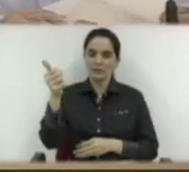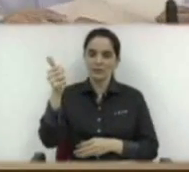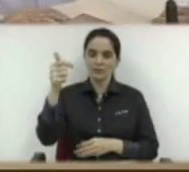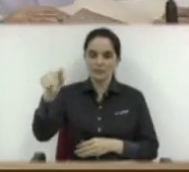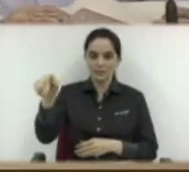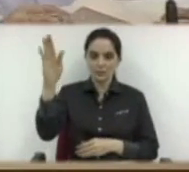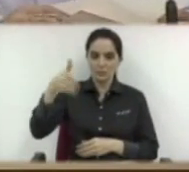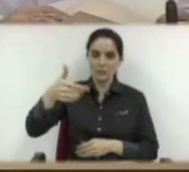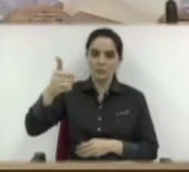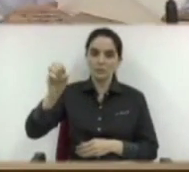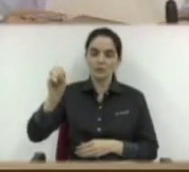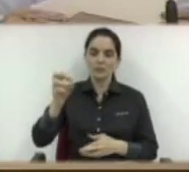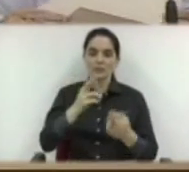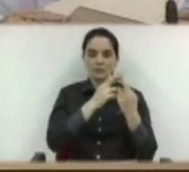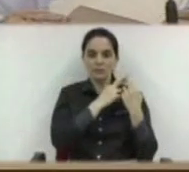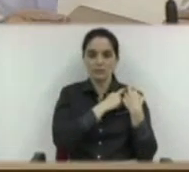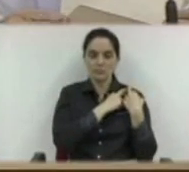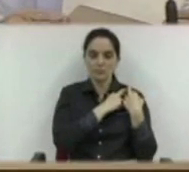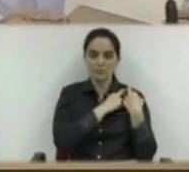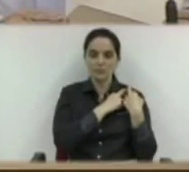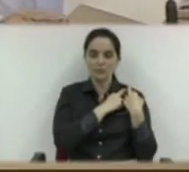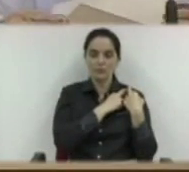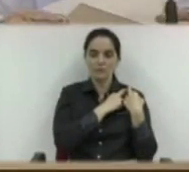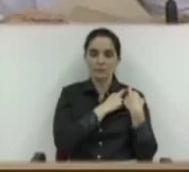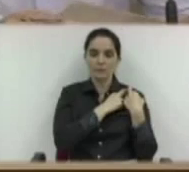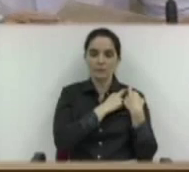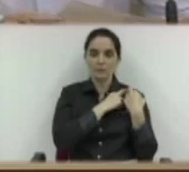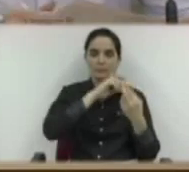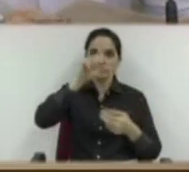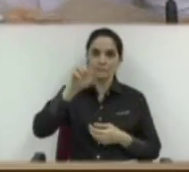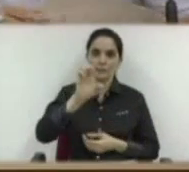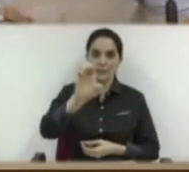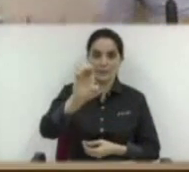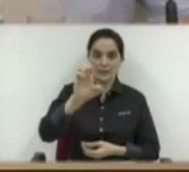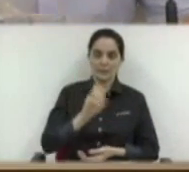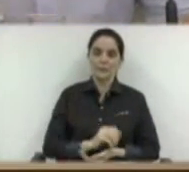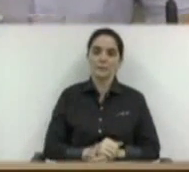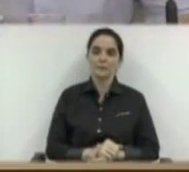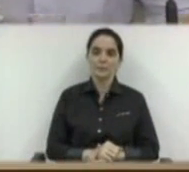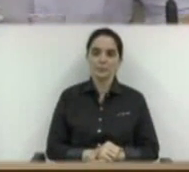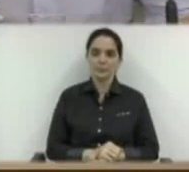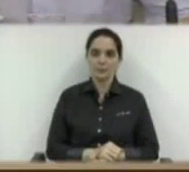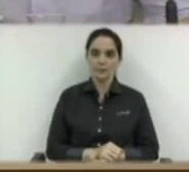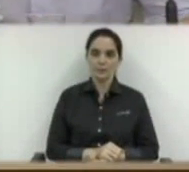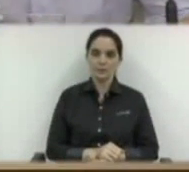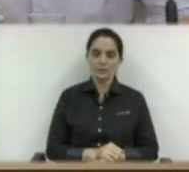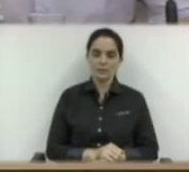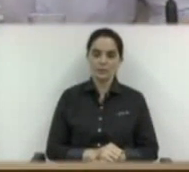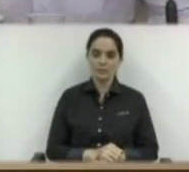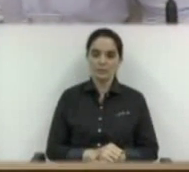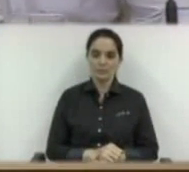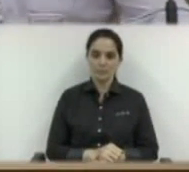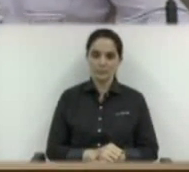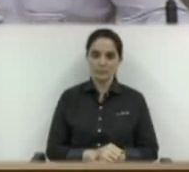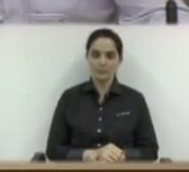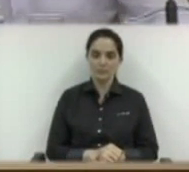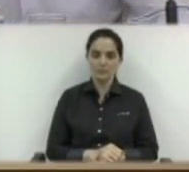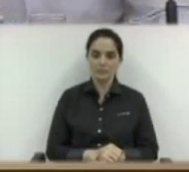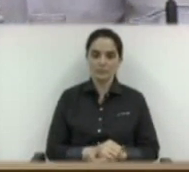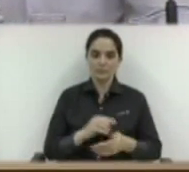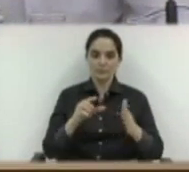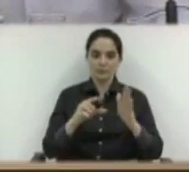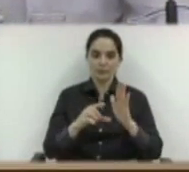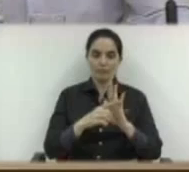167/2015. Autor, vereador José Roberto Bernardo, Zé da Mix.